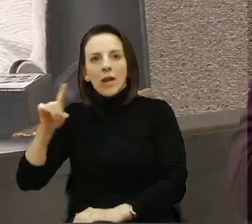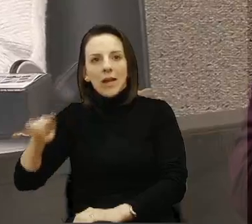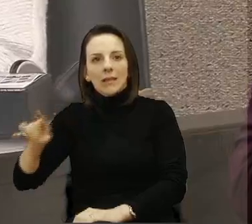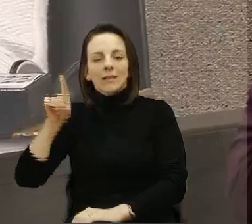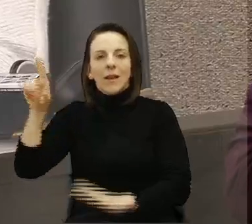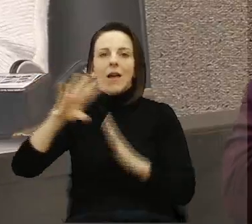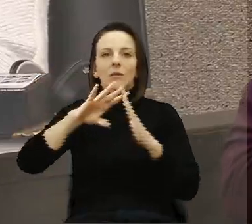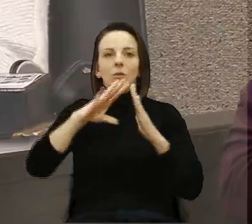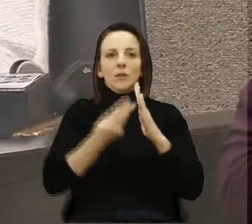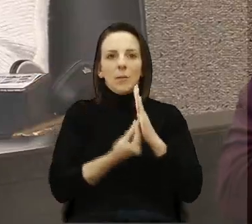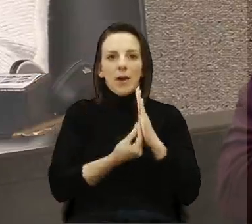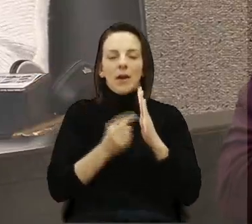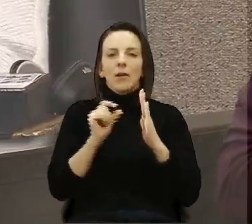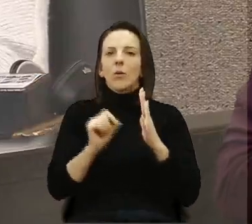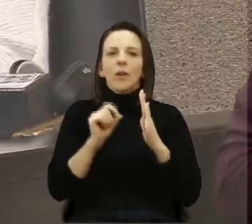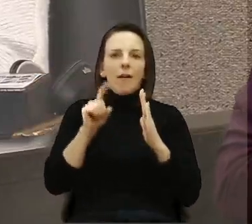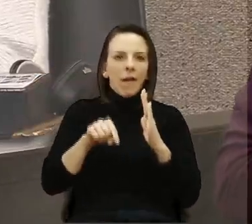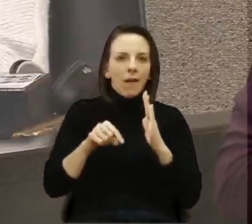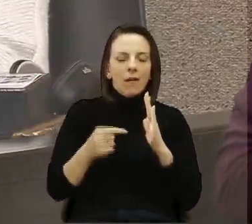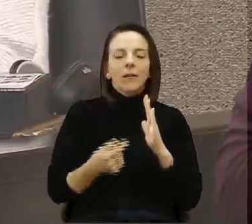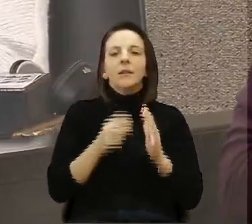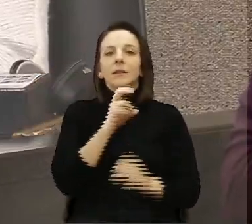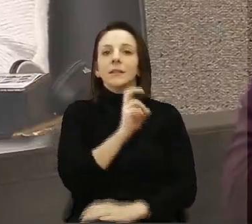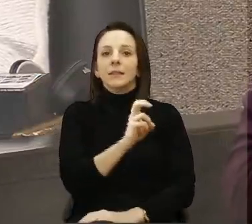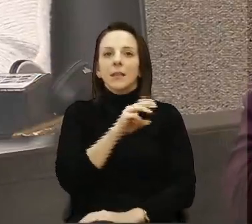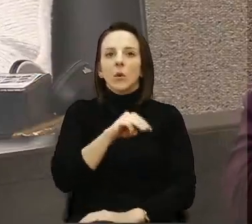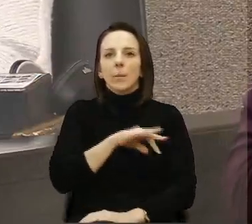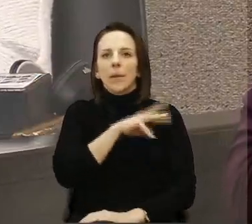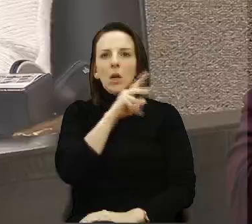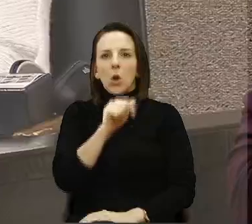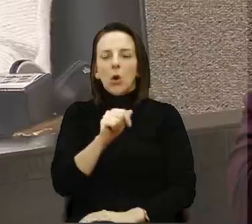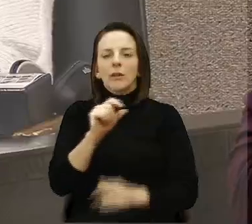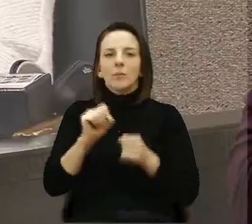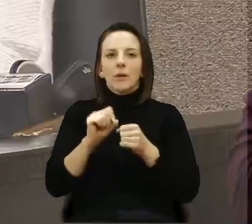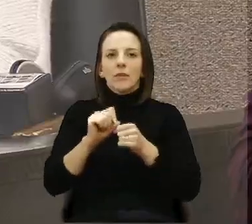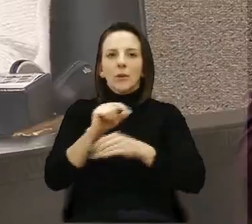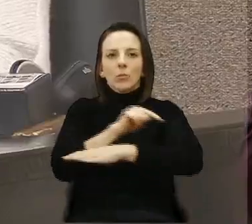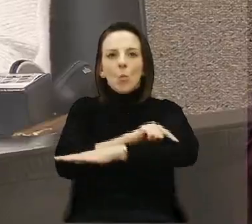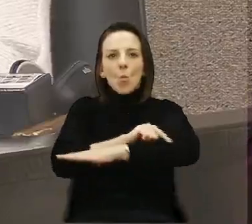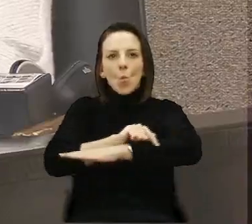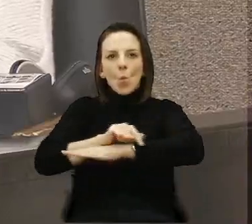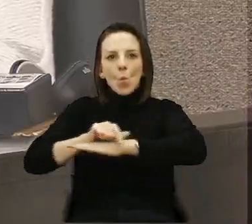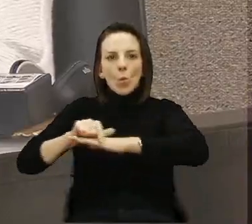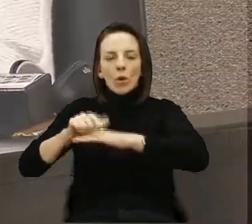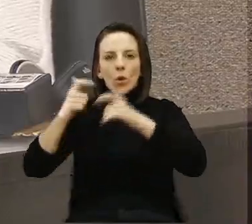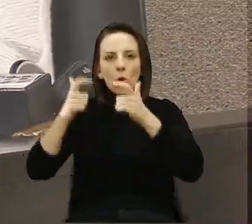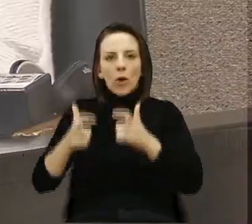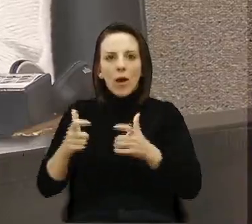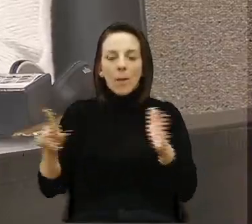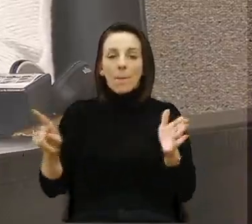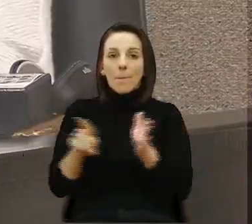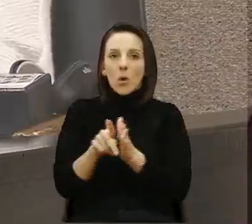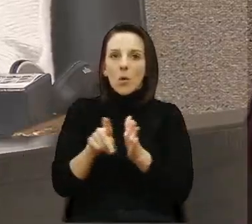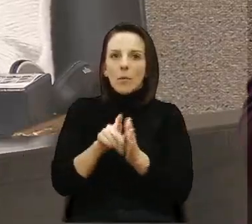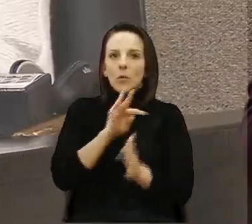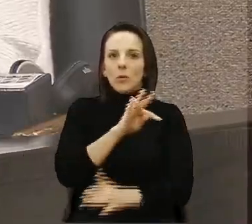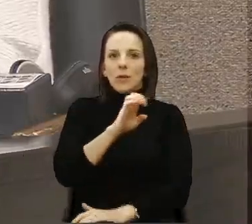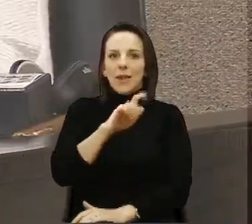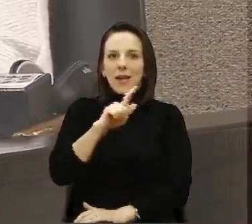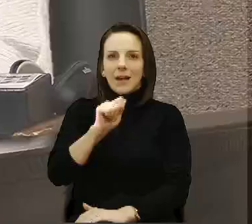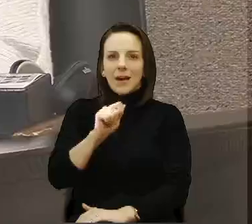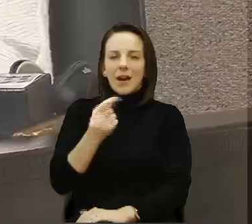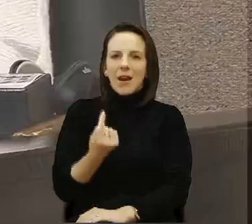aqui para o revestimento de canais do Arroio Tega. Então, desde a parte lá da